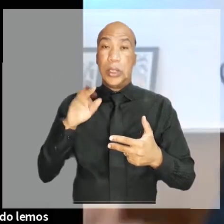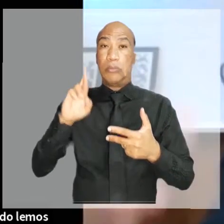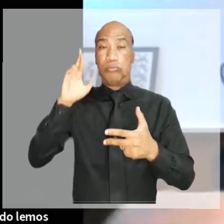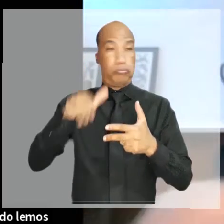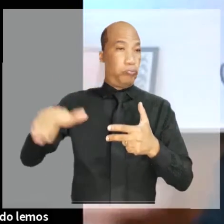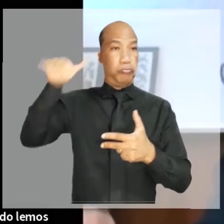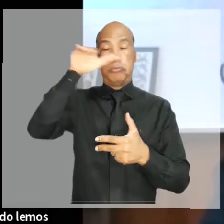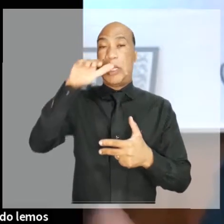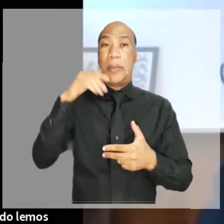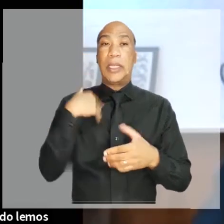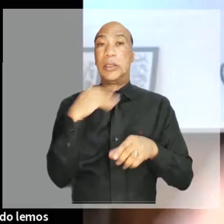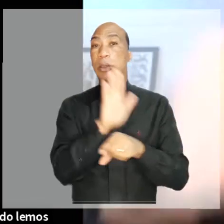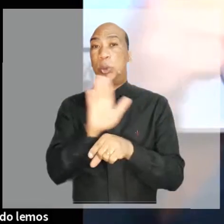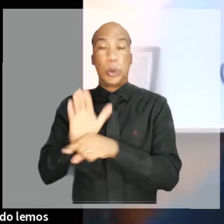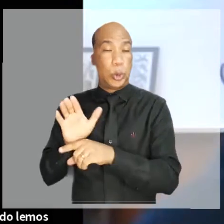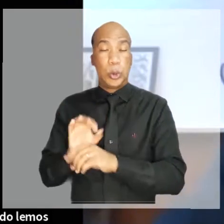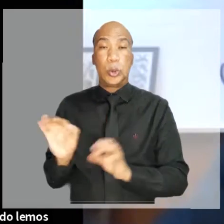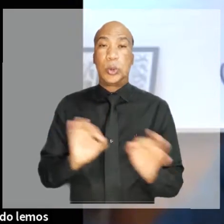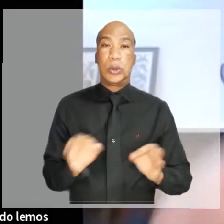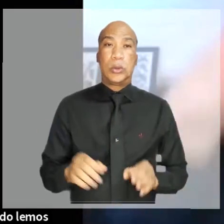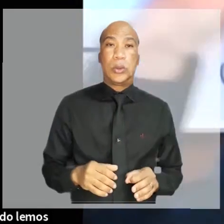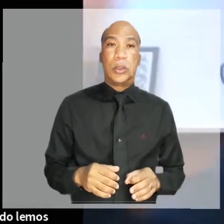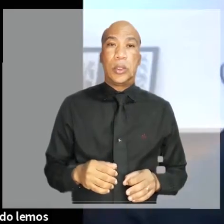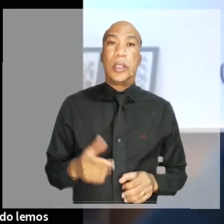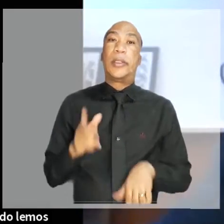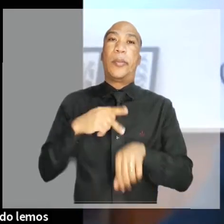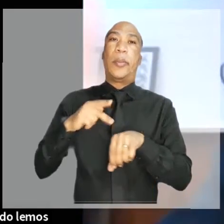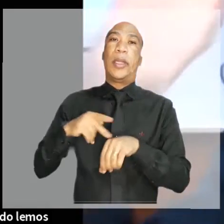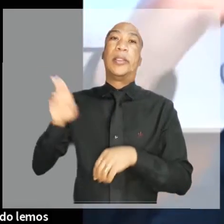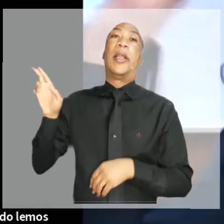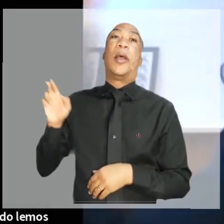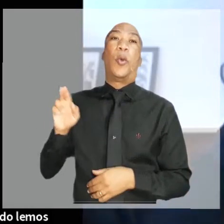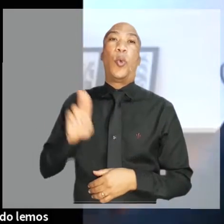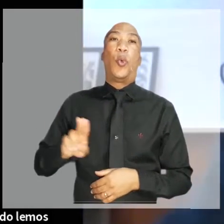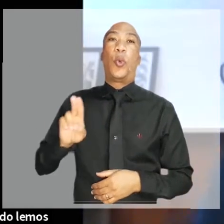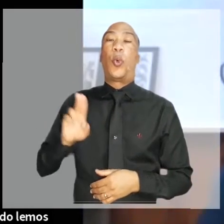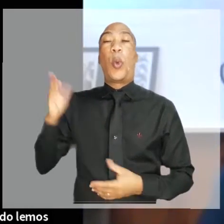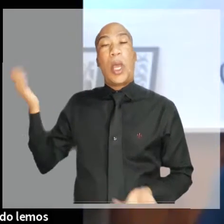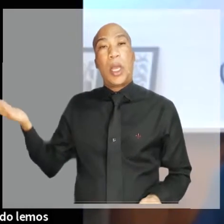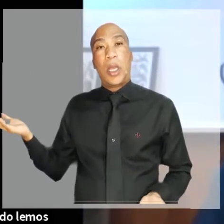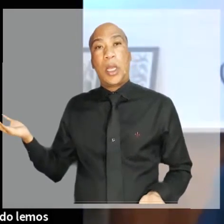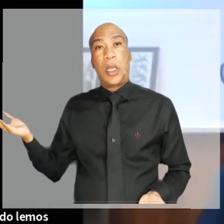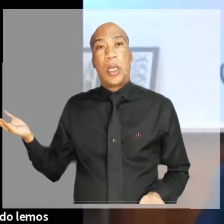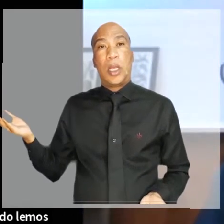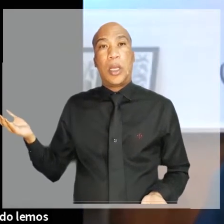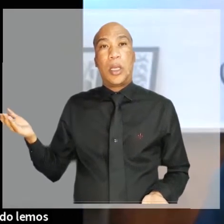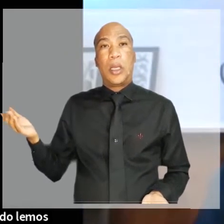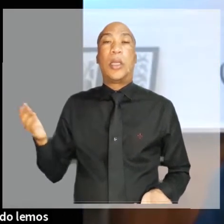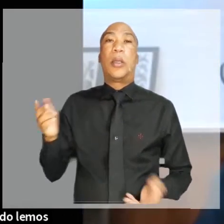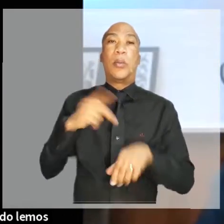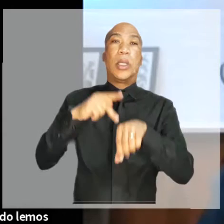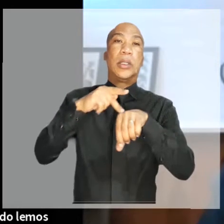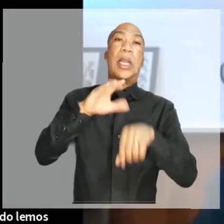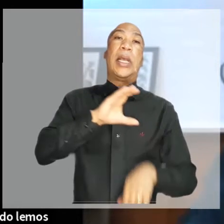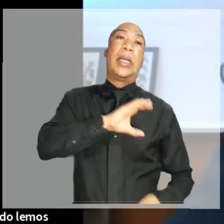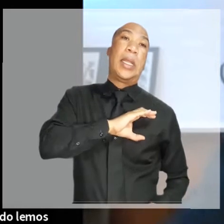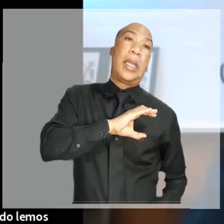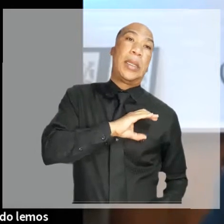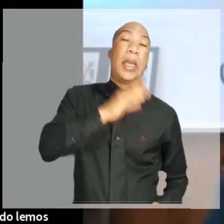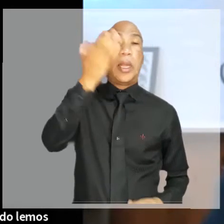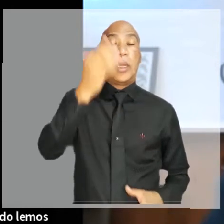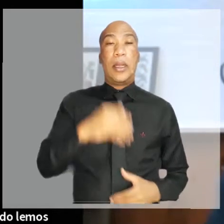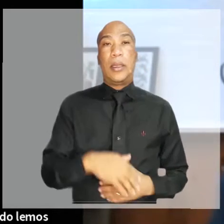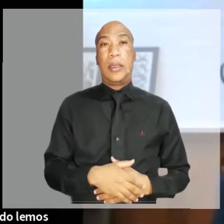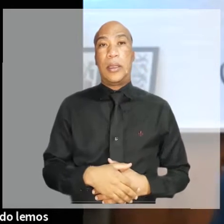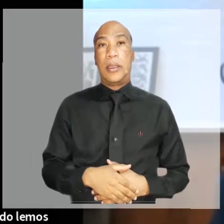olha internacionalmente, o Uruguai está fazendo isso, o Canadá, os nossos vizinhos latino-americanos